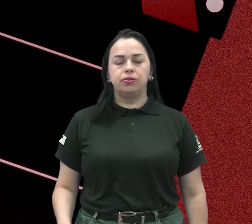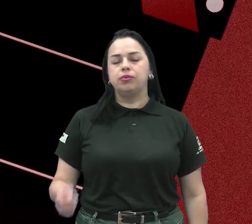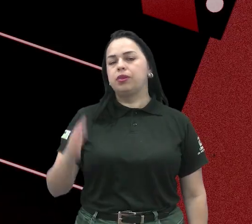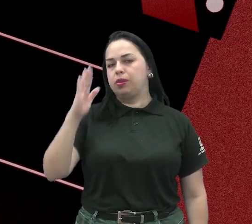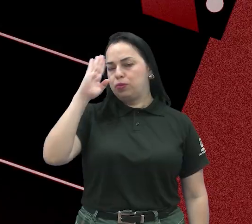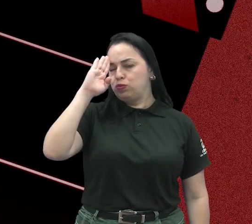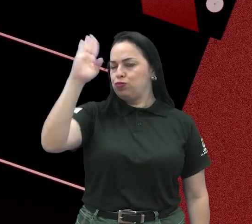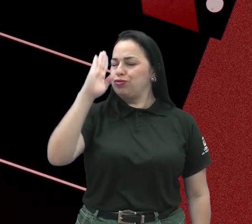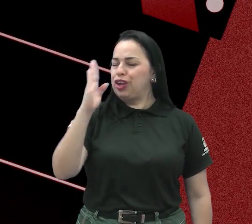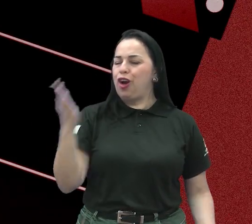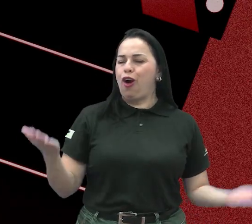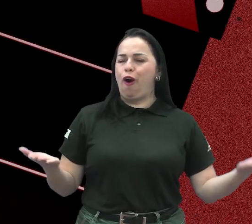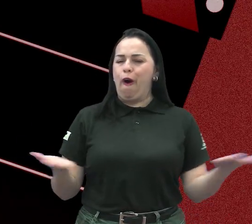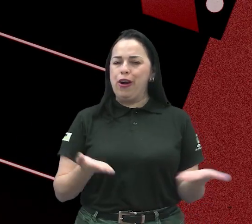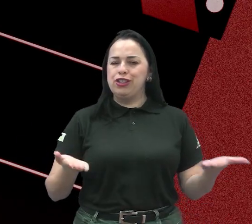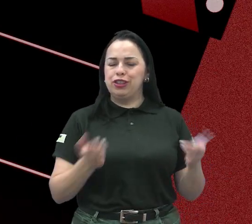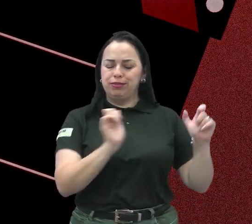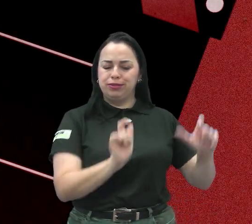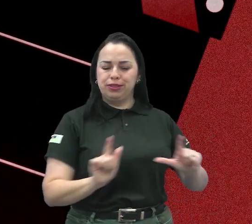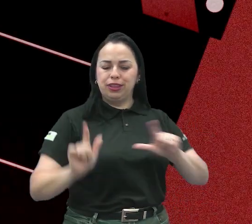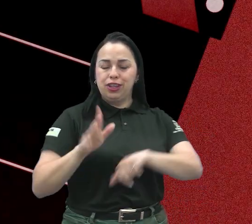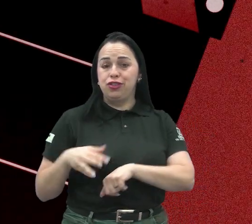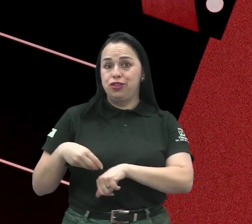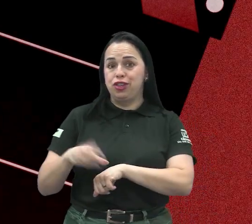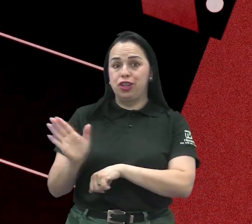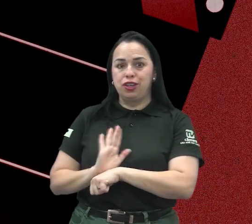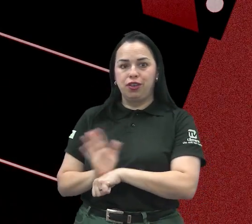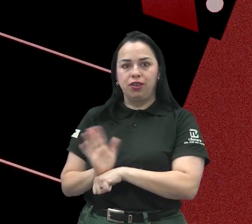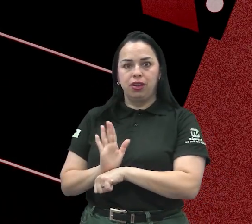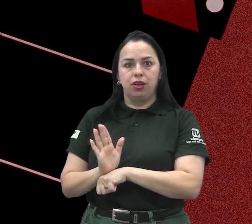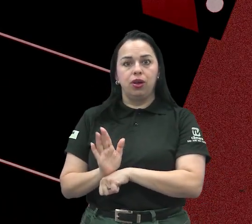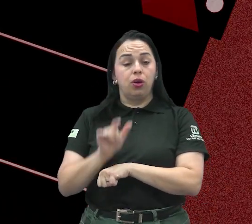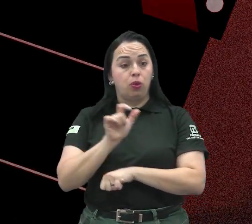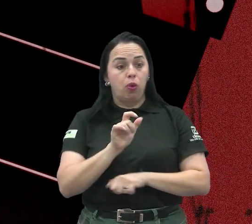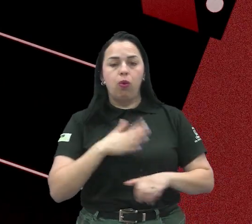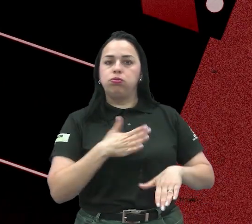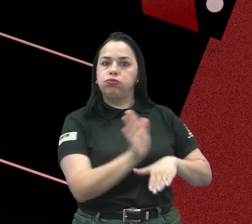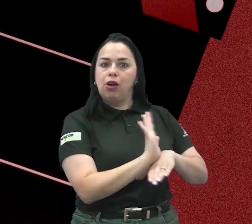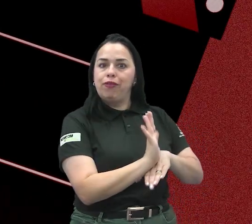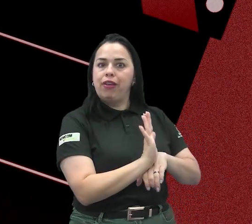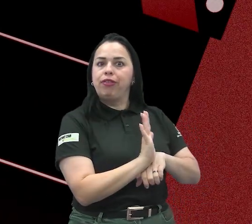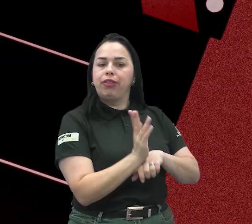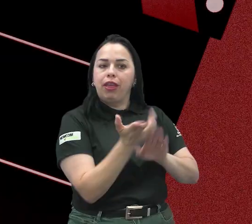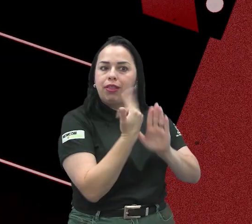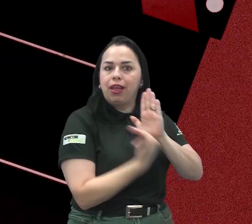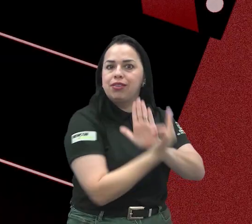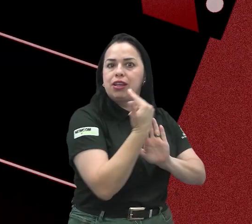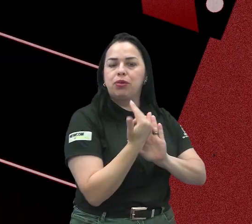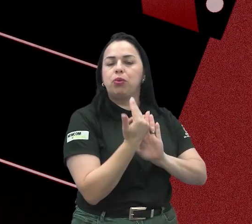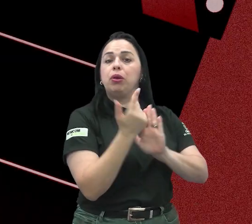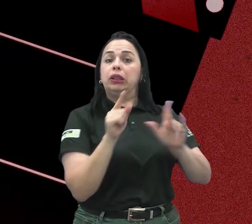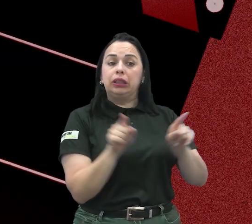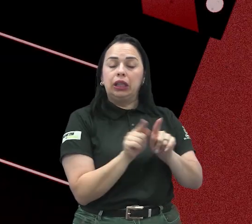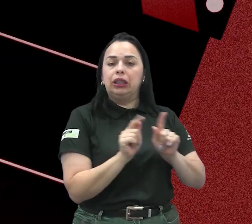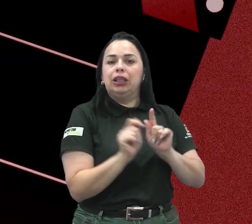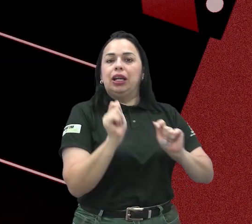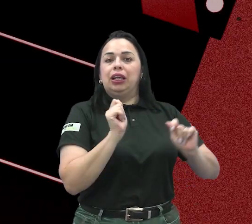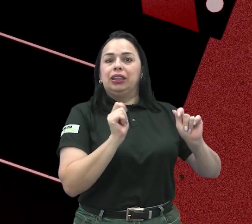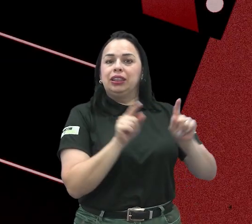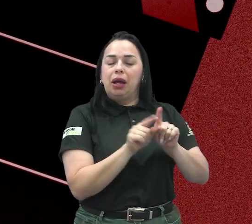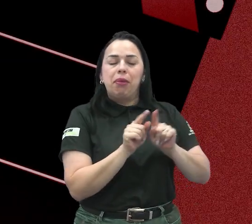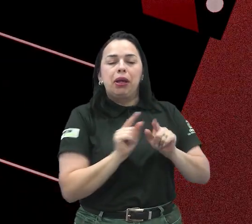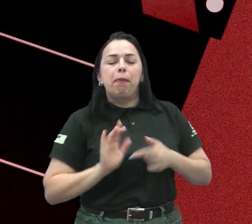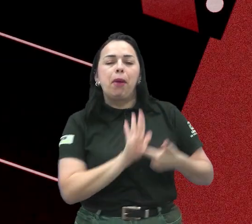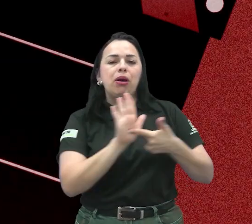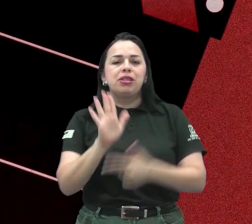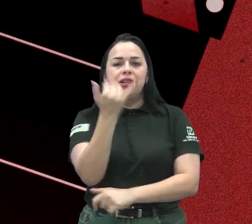Fala pessoal, hoje o Sessão Pipoca vem com uma animação cheia de aventura, emoção e uma mensagem linda sobre